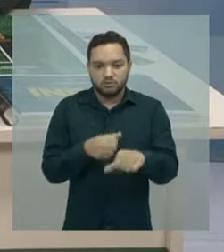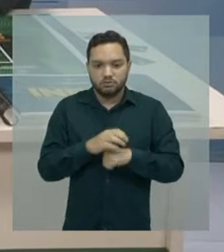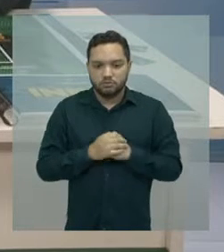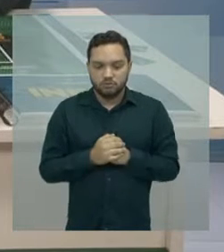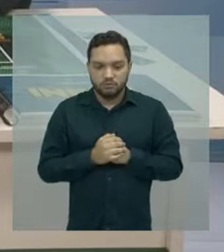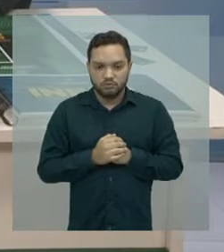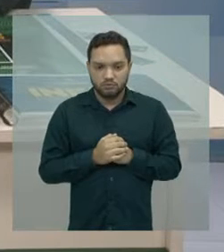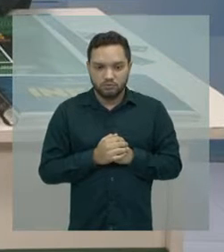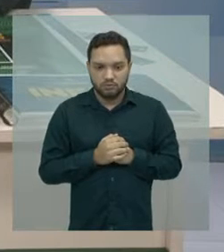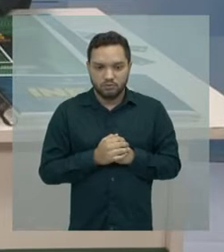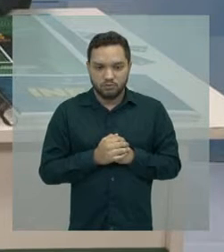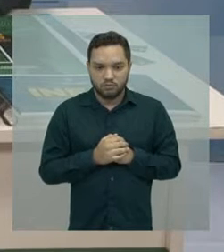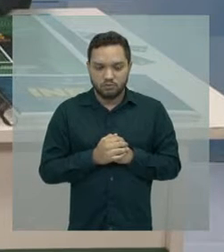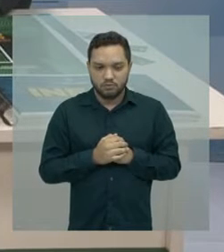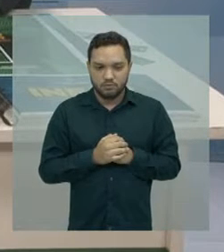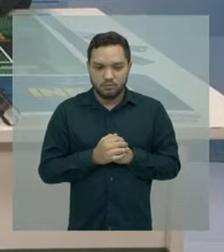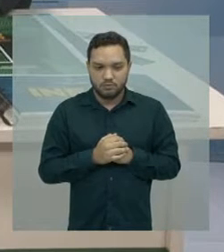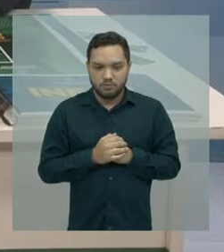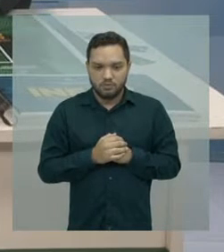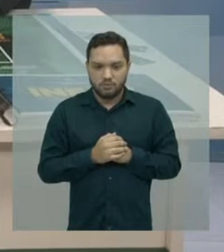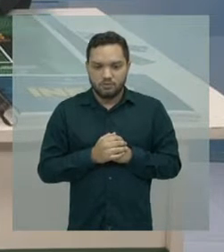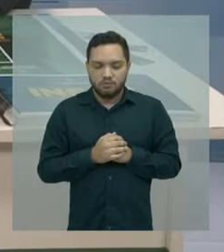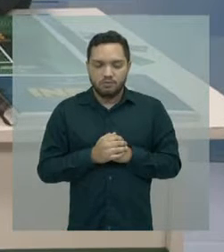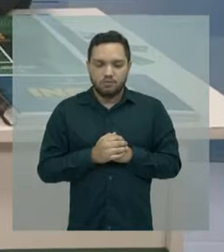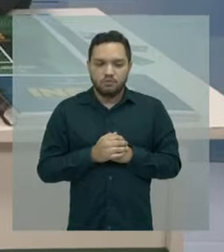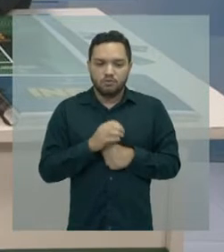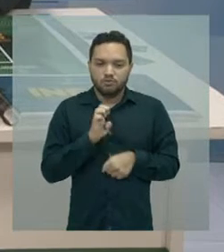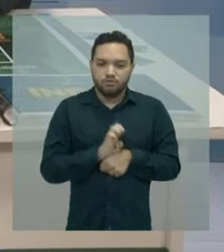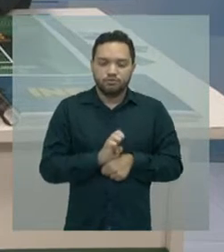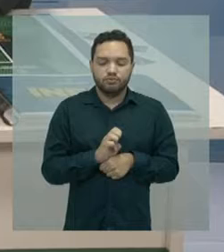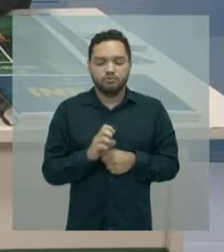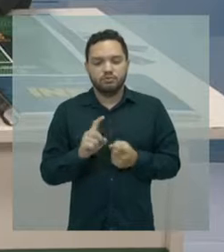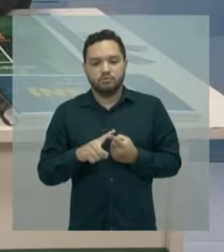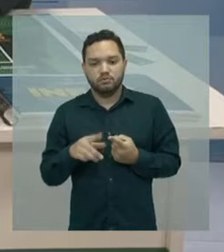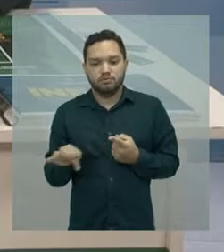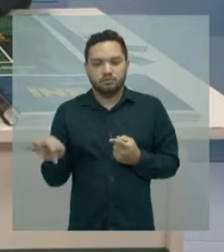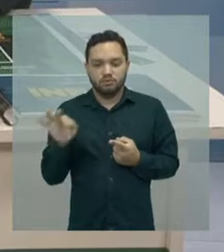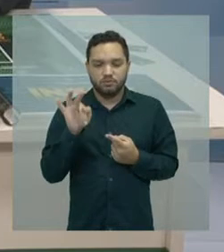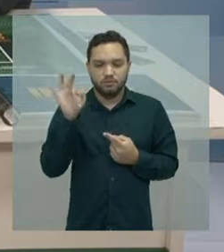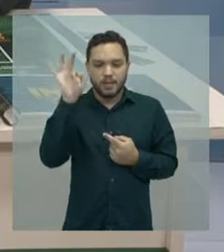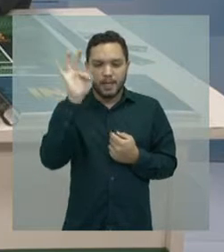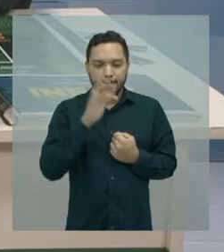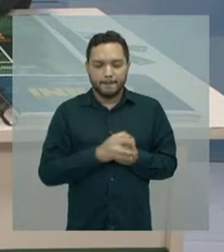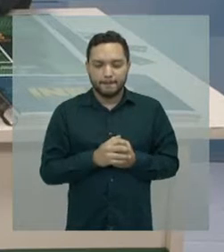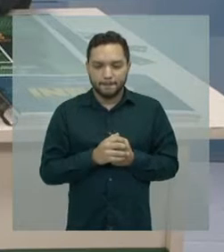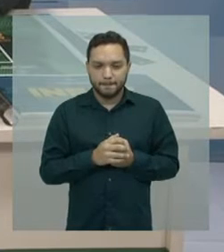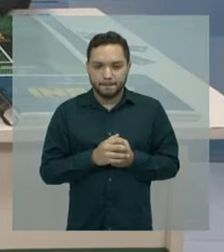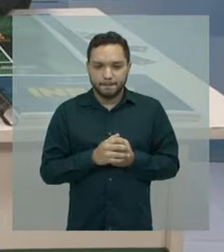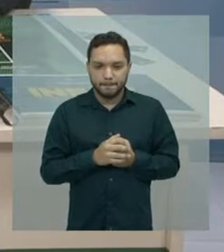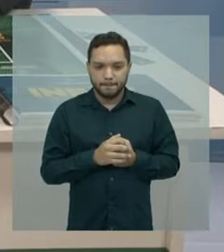séria. Constituição do Estado, Constituição Federal, o tal do Vademecum,